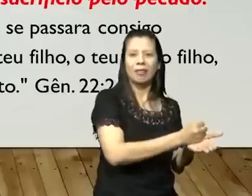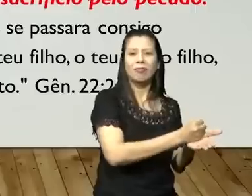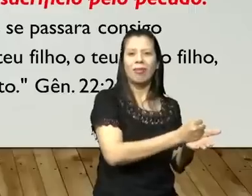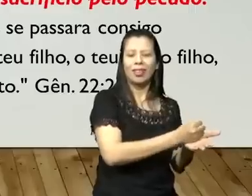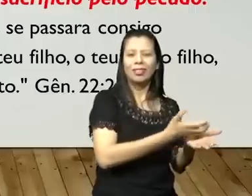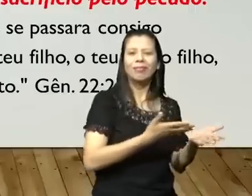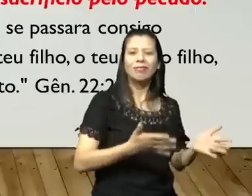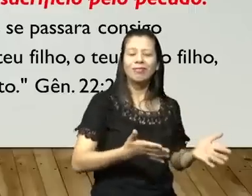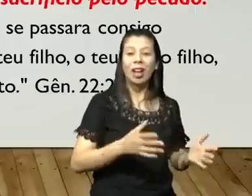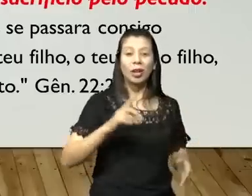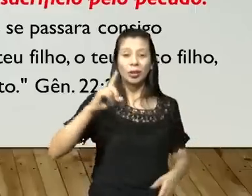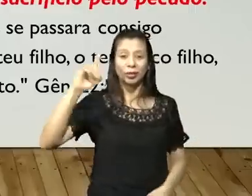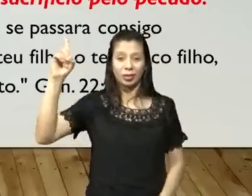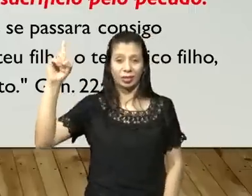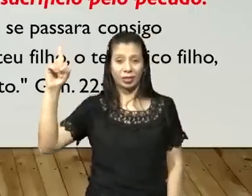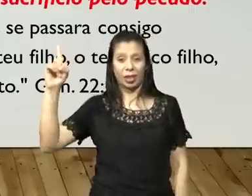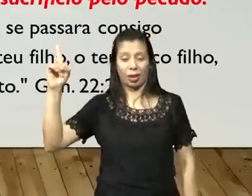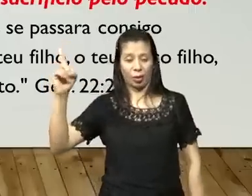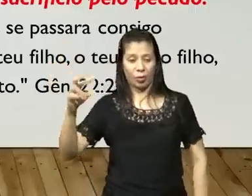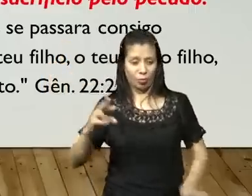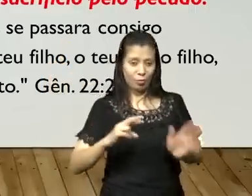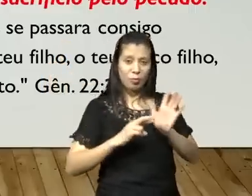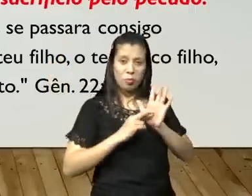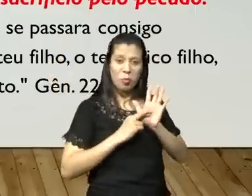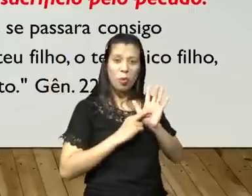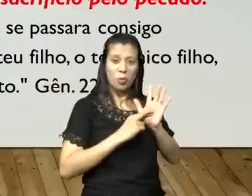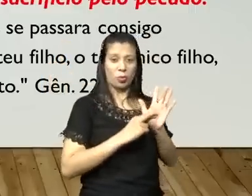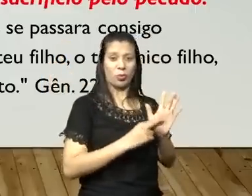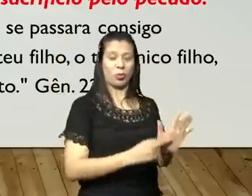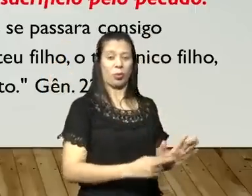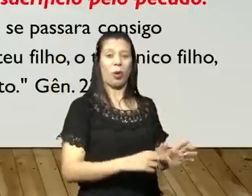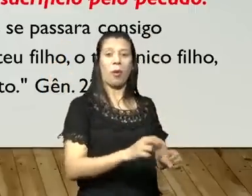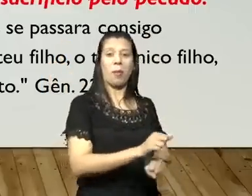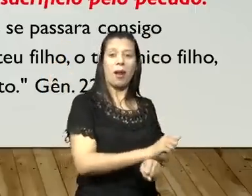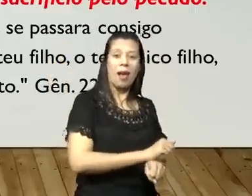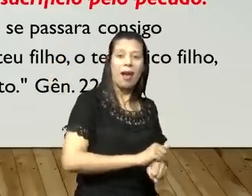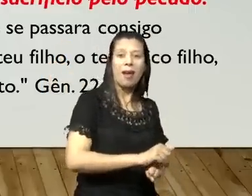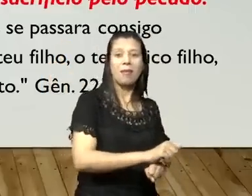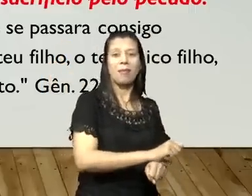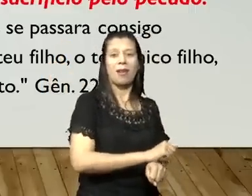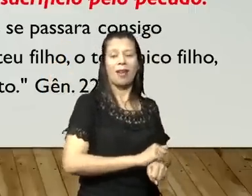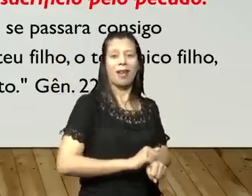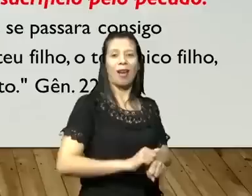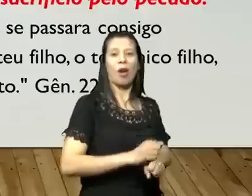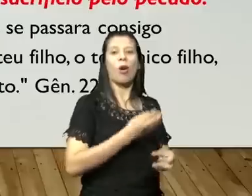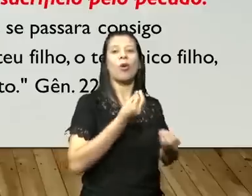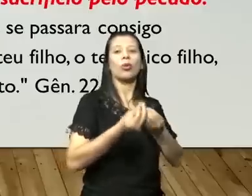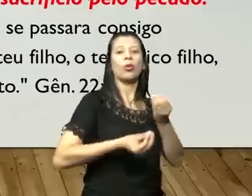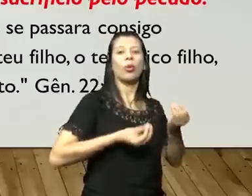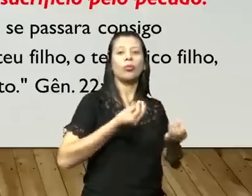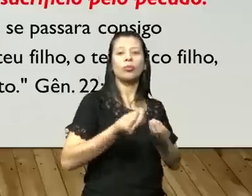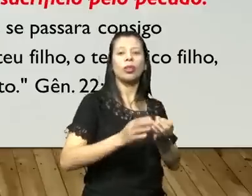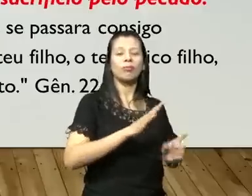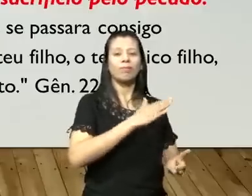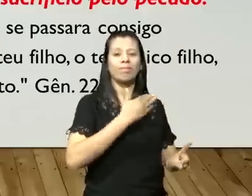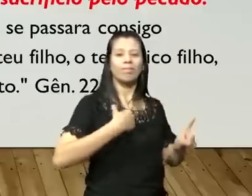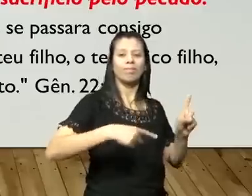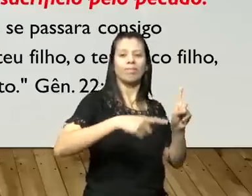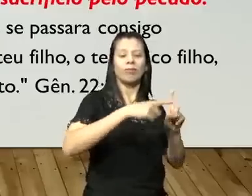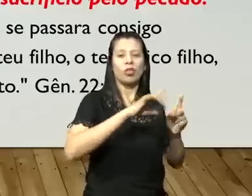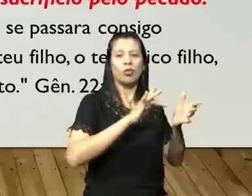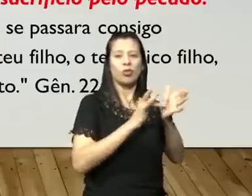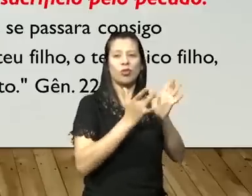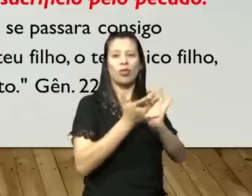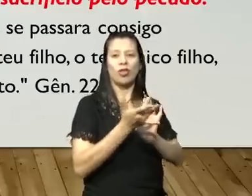ver o meu dia OK toma agora o teu filho o teu único filho Isaac o filho da